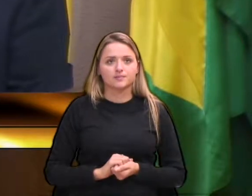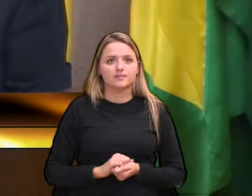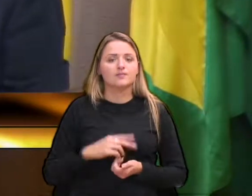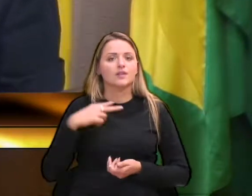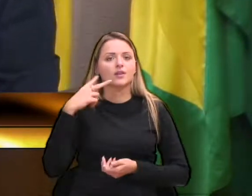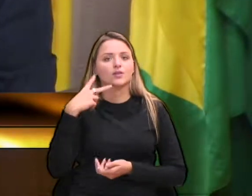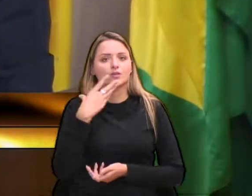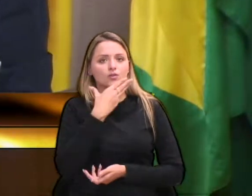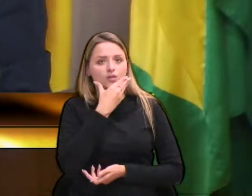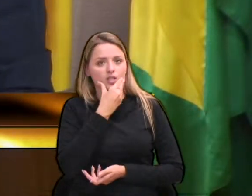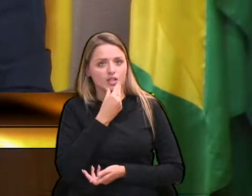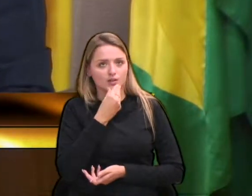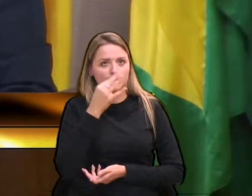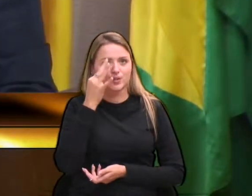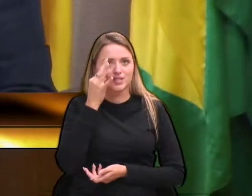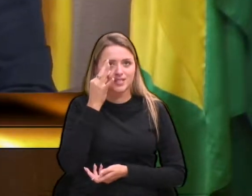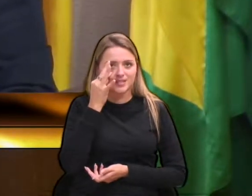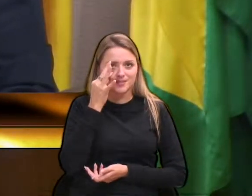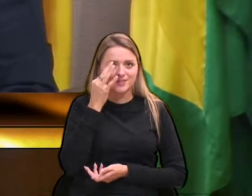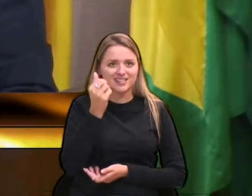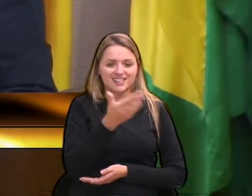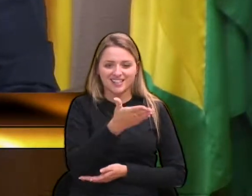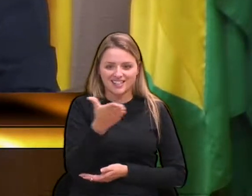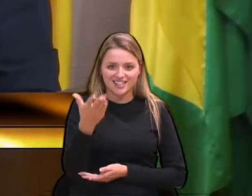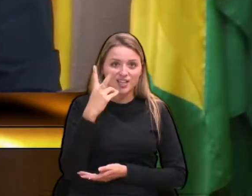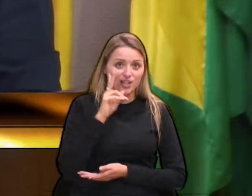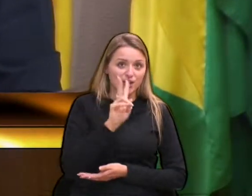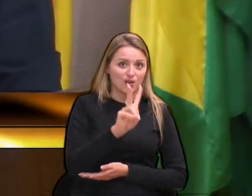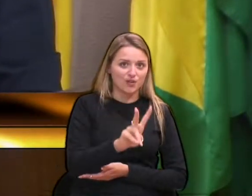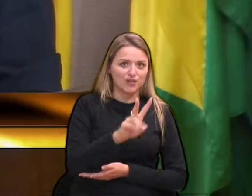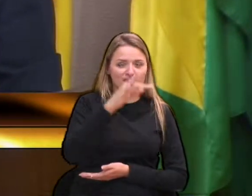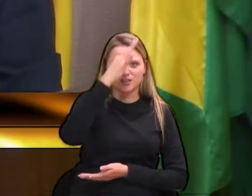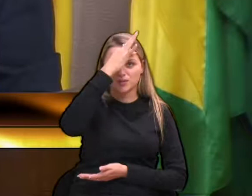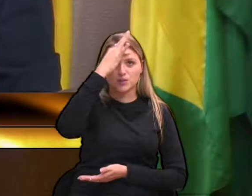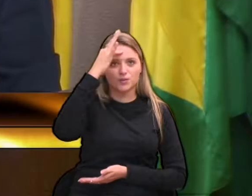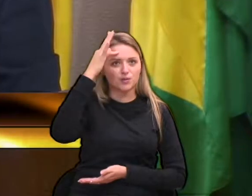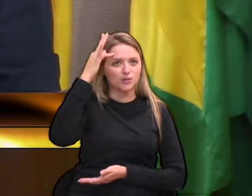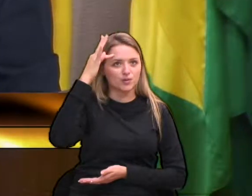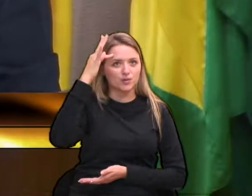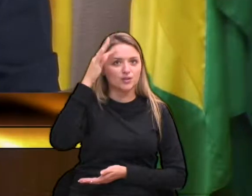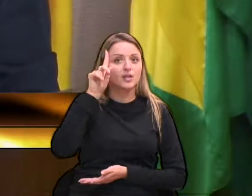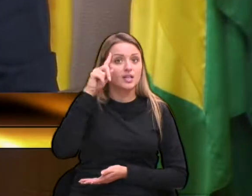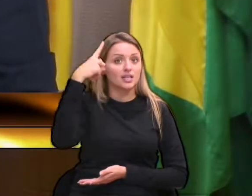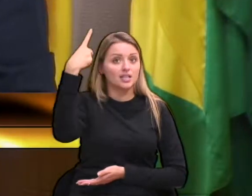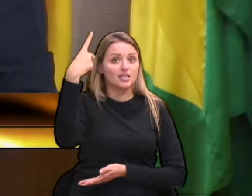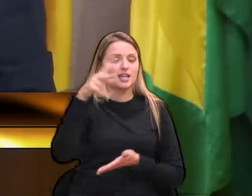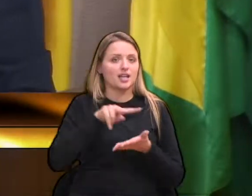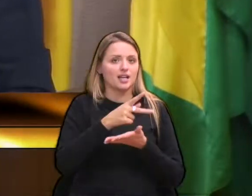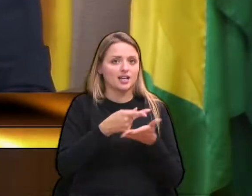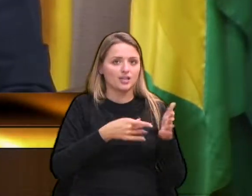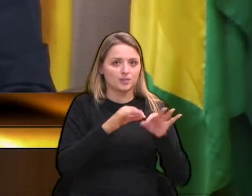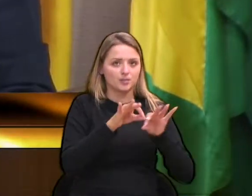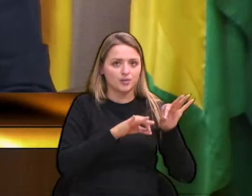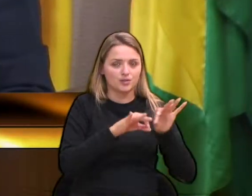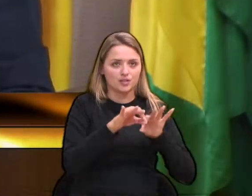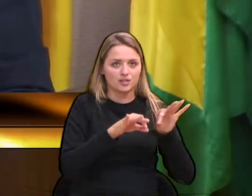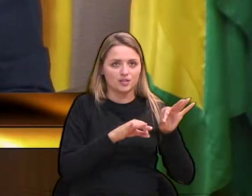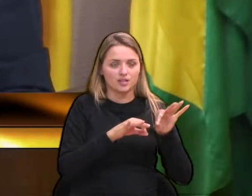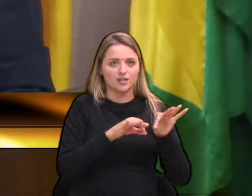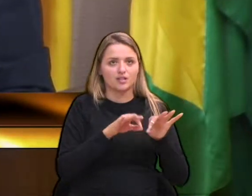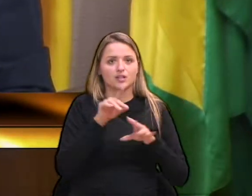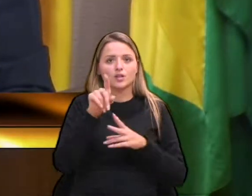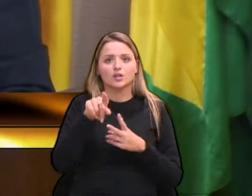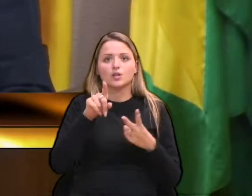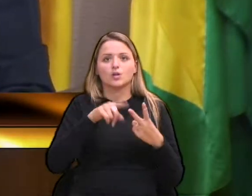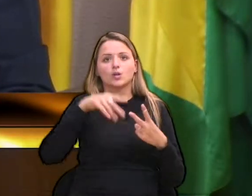Vereadores aqui presentes, que eu estou vendo Gustavo Toigo, autor deste projeto, o